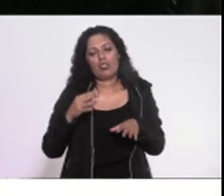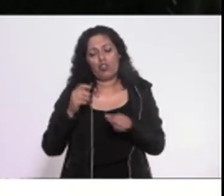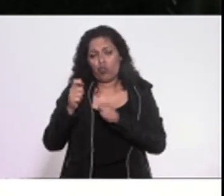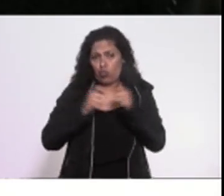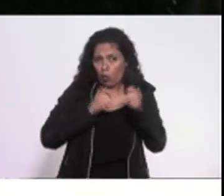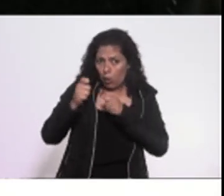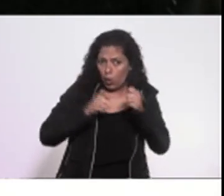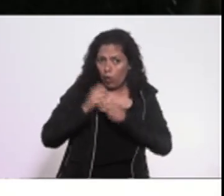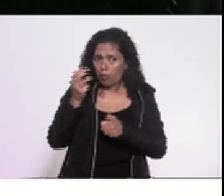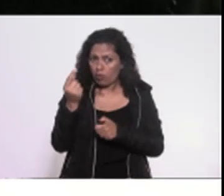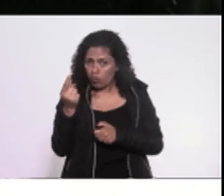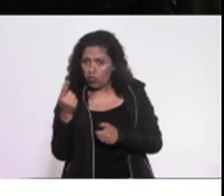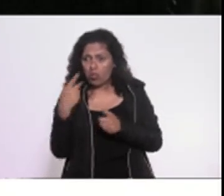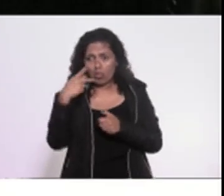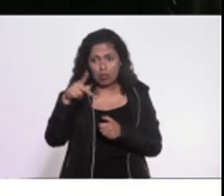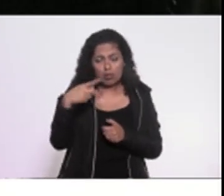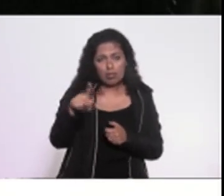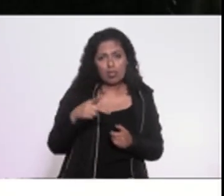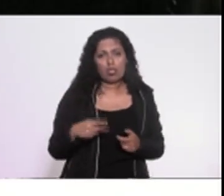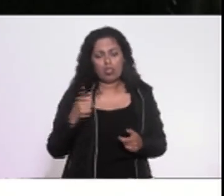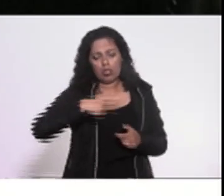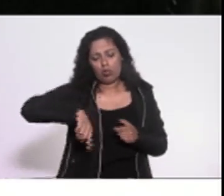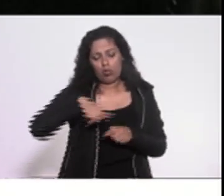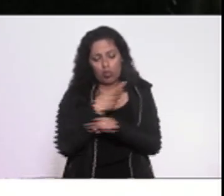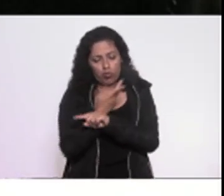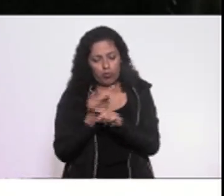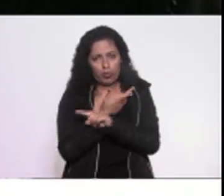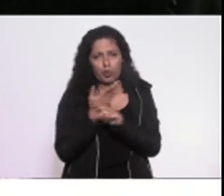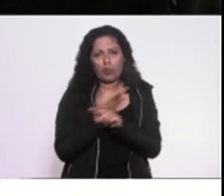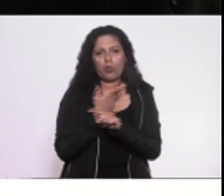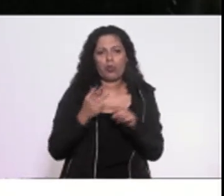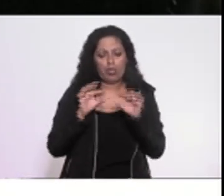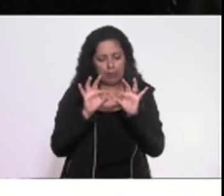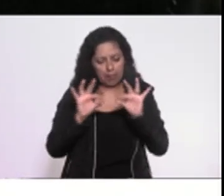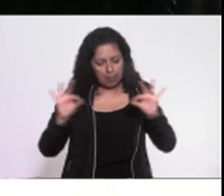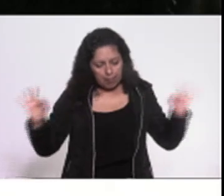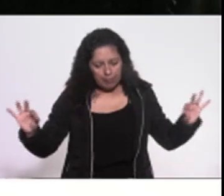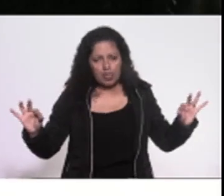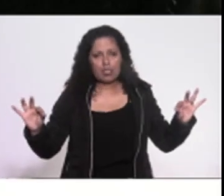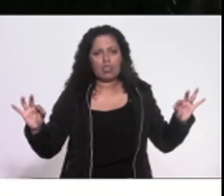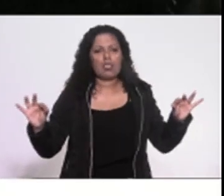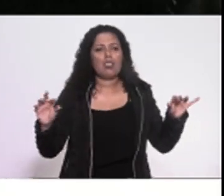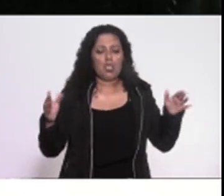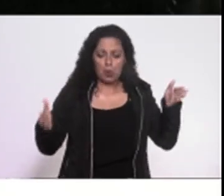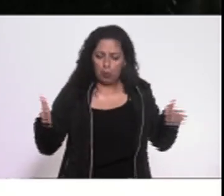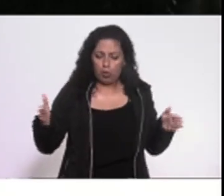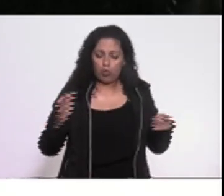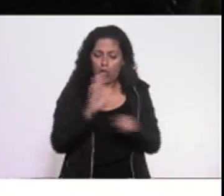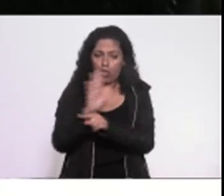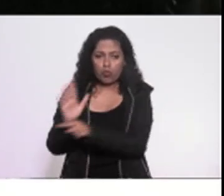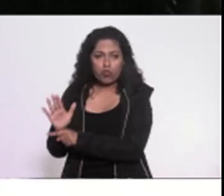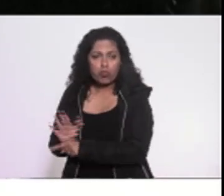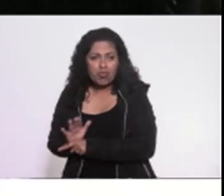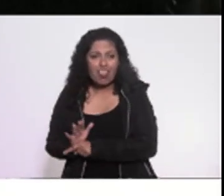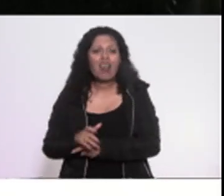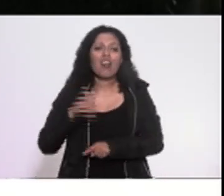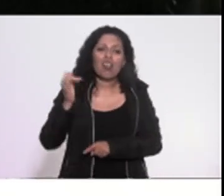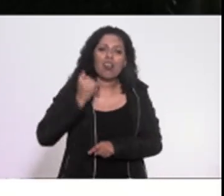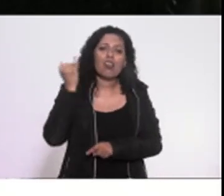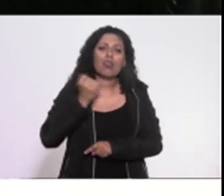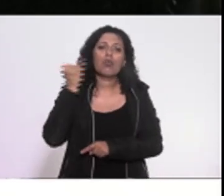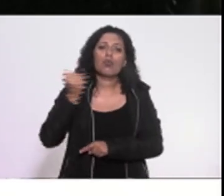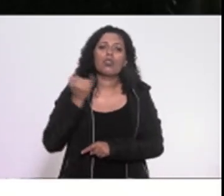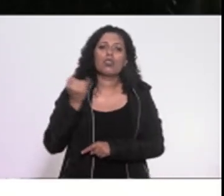econômica também. Então, acho que a gente buscar aí, né, essa linha de proteção, eu acho que é bem oportuno para